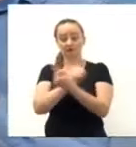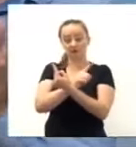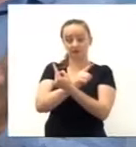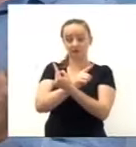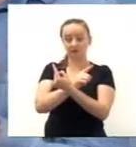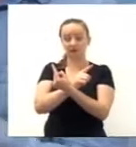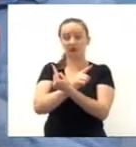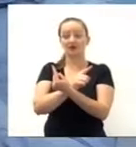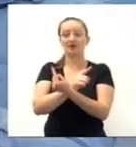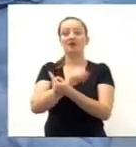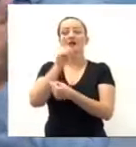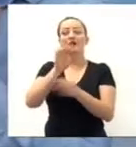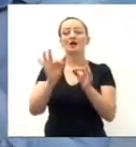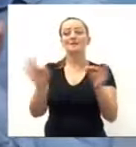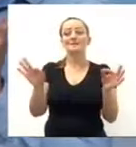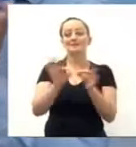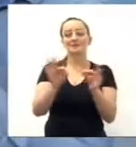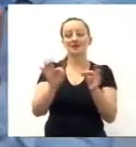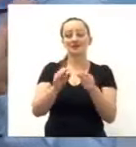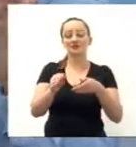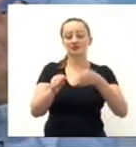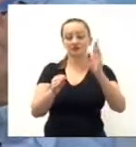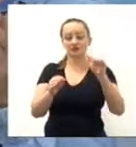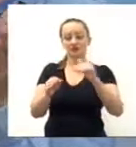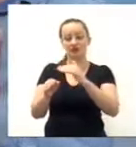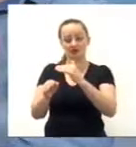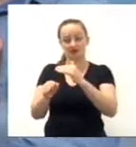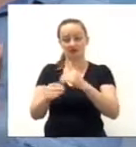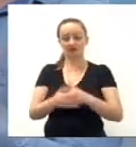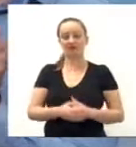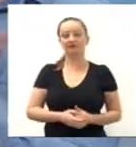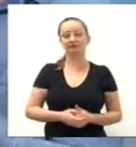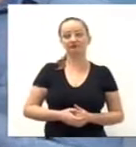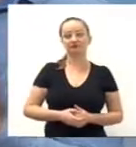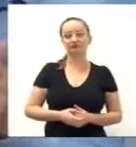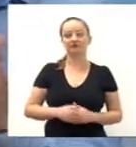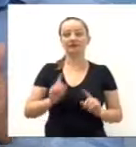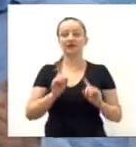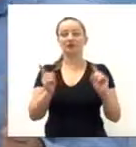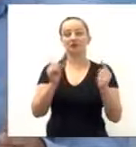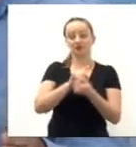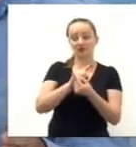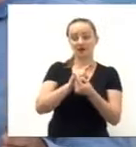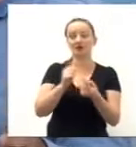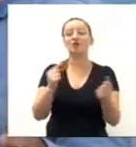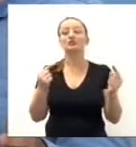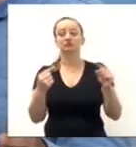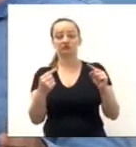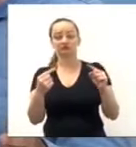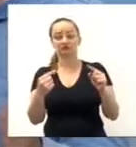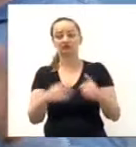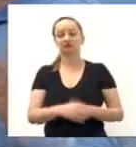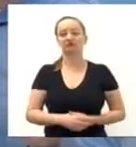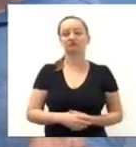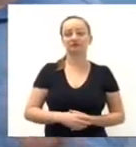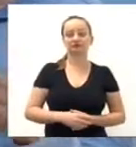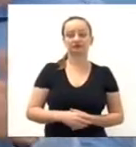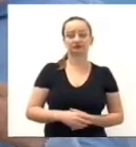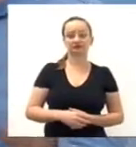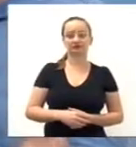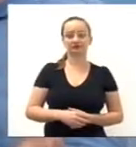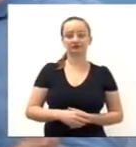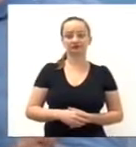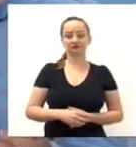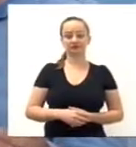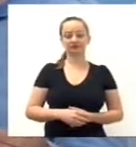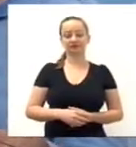ângulo, ou seja, são medidas de lados, são valores de lados. Seja o lado oposto ou o lado adjacente àquele ângulo que a gente está determinando seno, cosseno